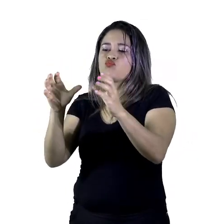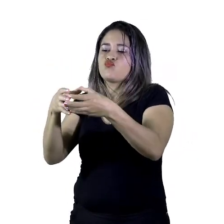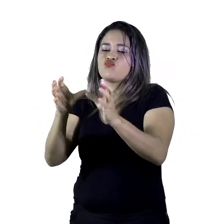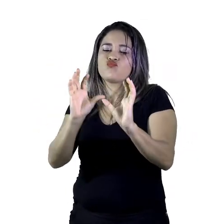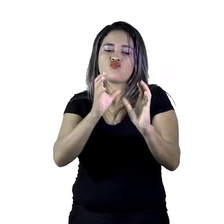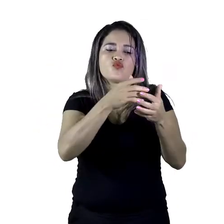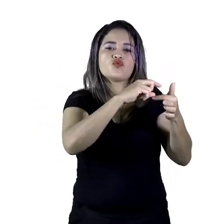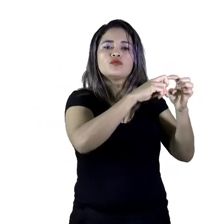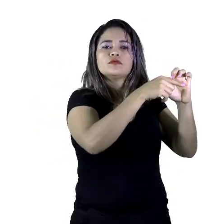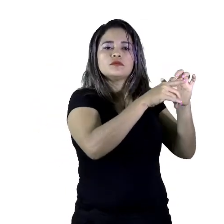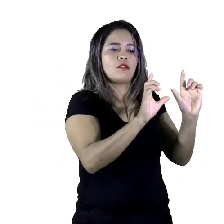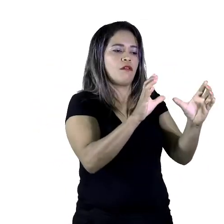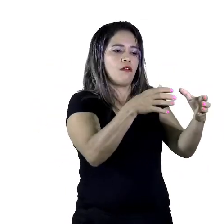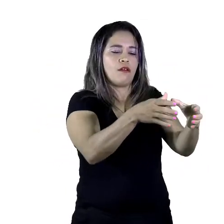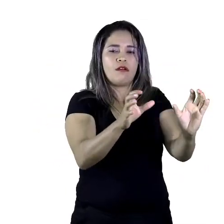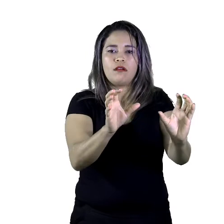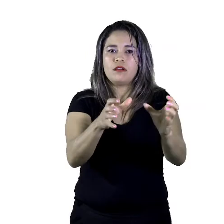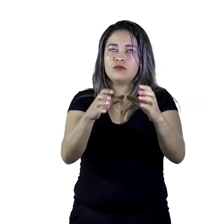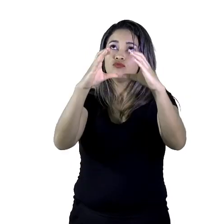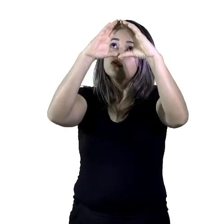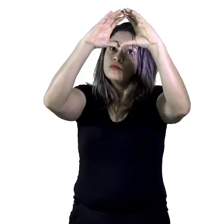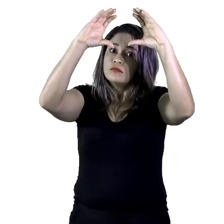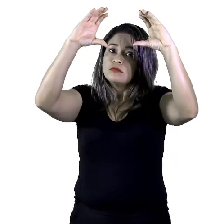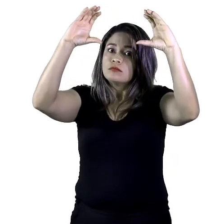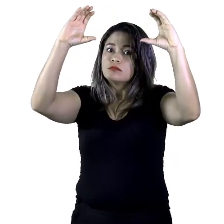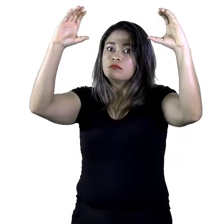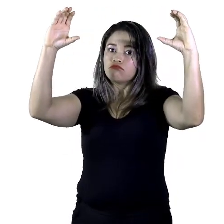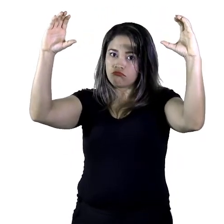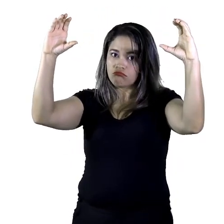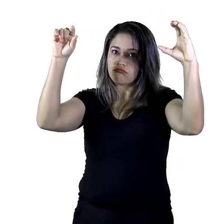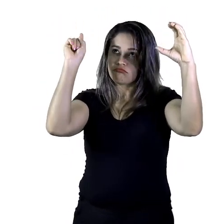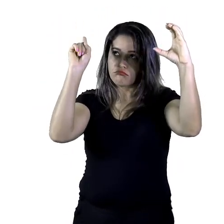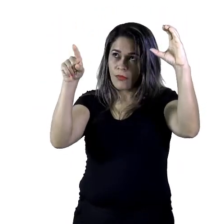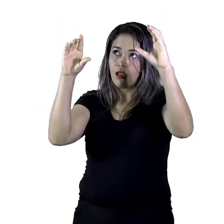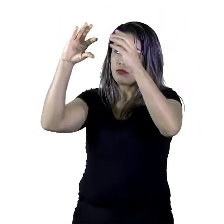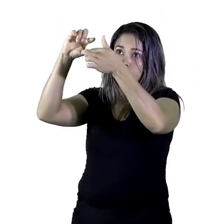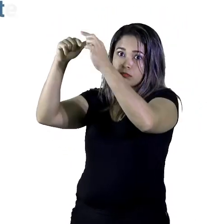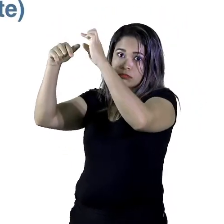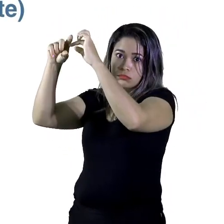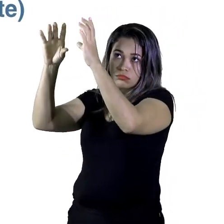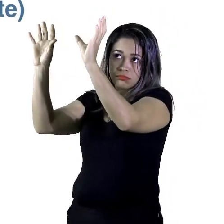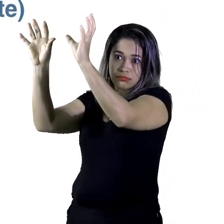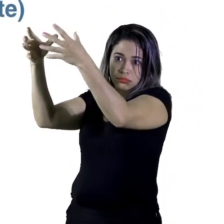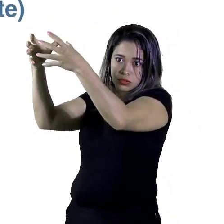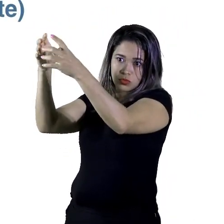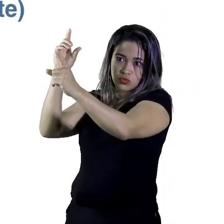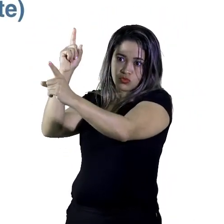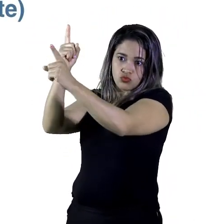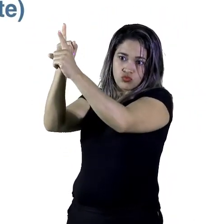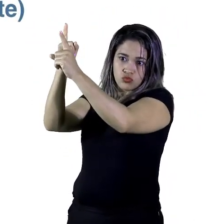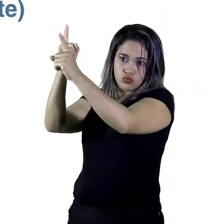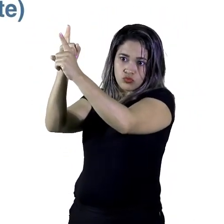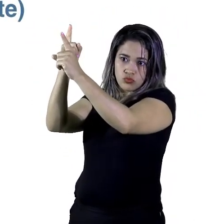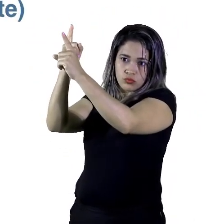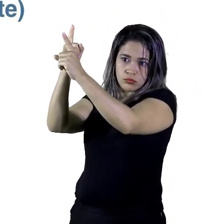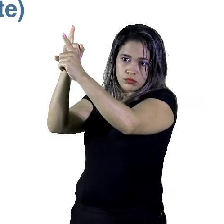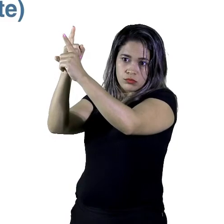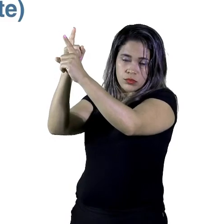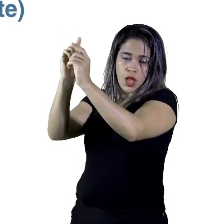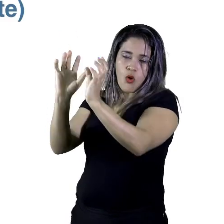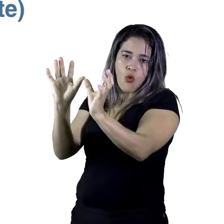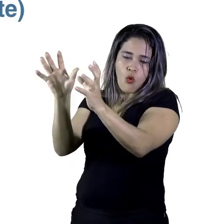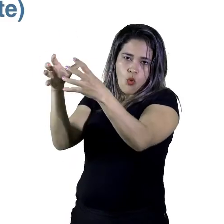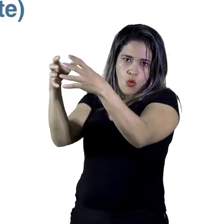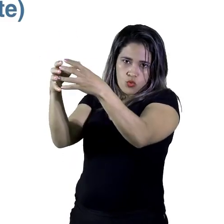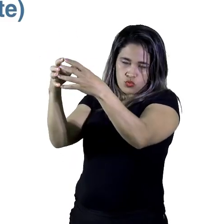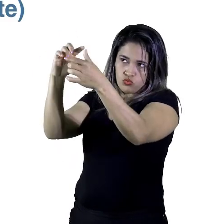e regiões do espaço onde essas constelações se encontram. Então, constelações é um conjunto